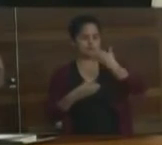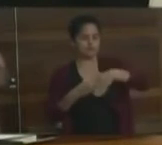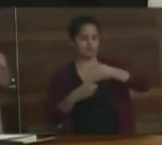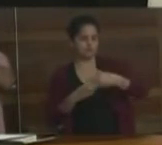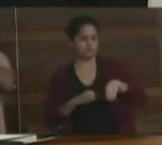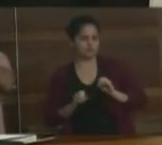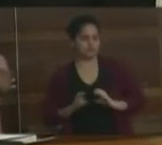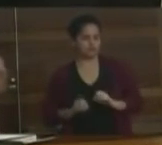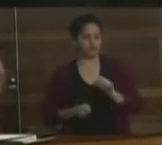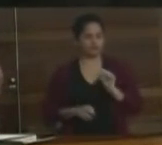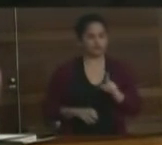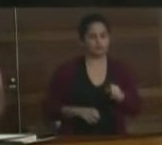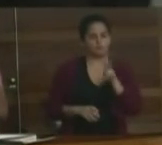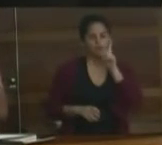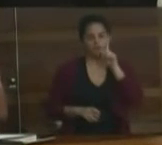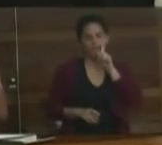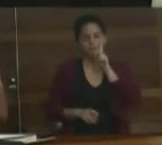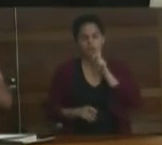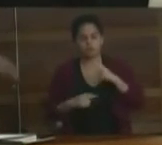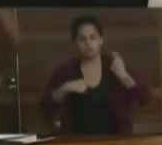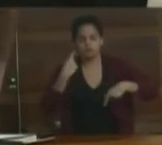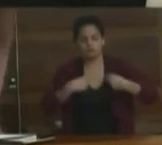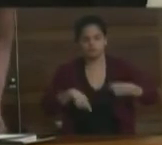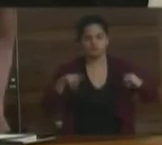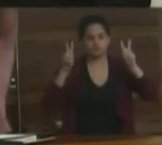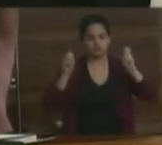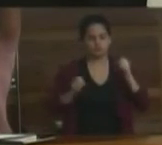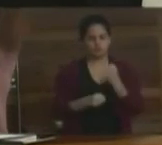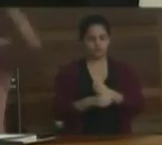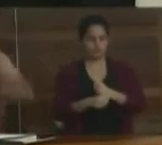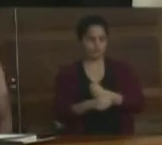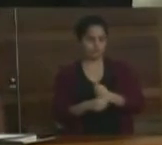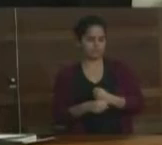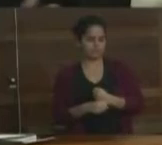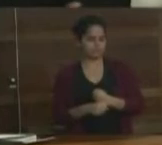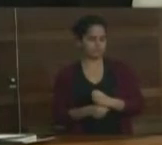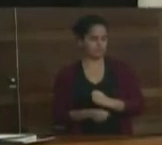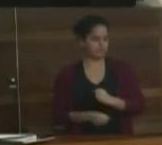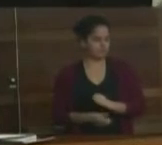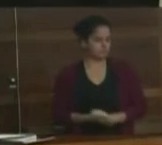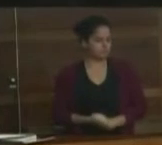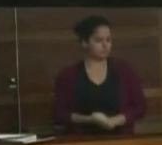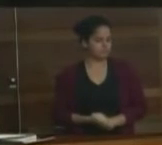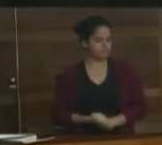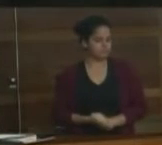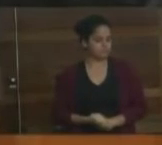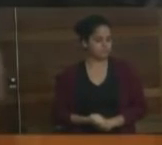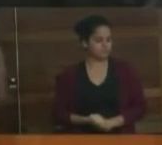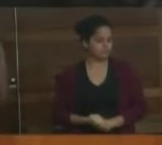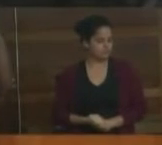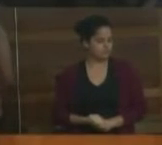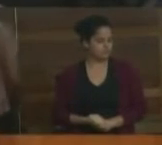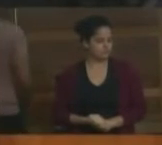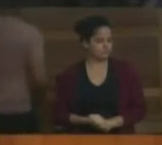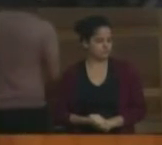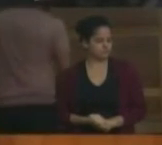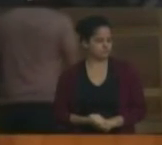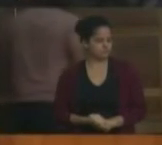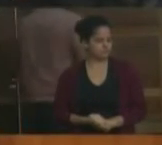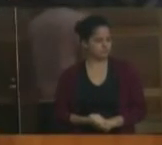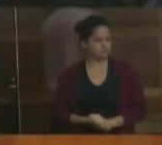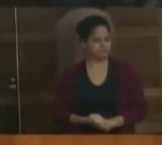educação só para obras só trata a questão de educação então isso acontece o presidente assumiu mágica